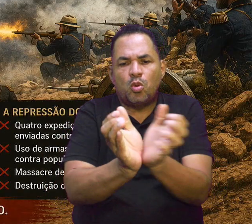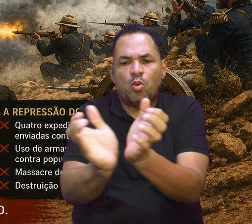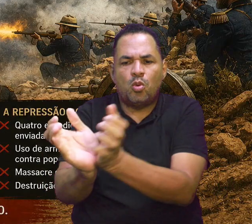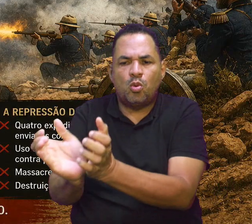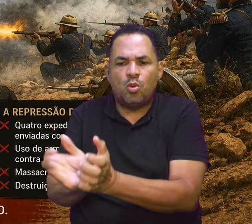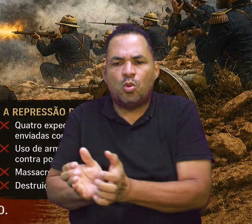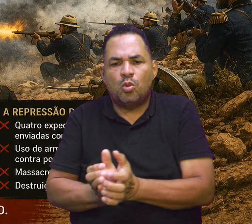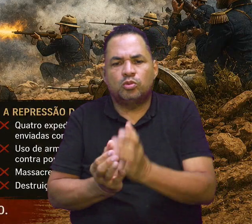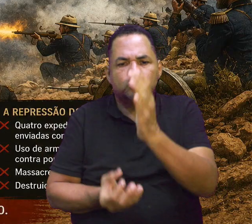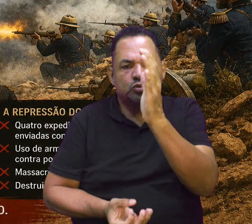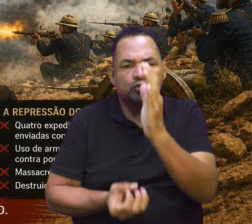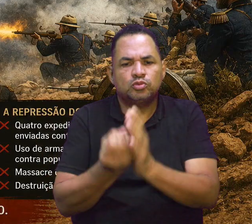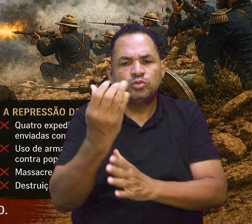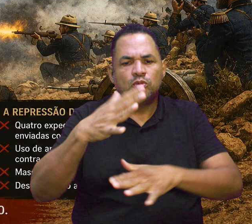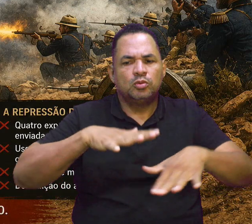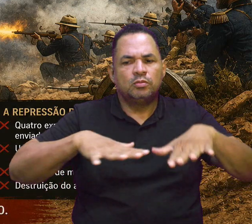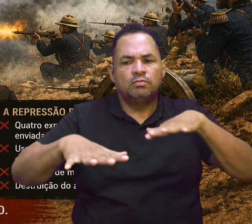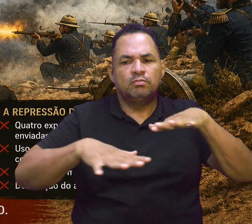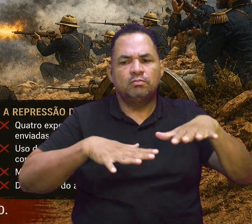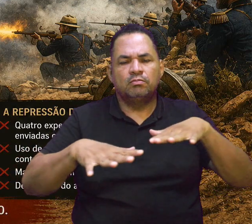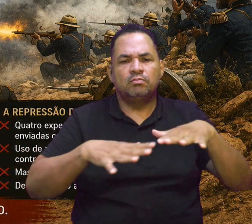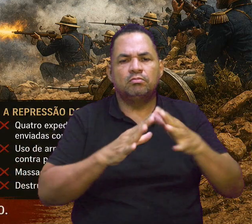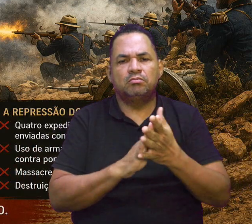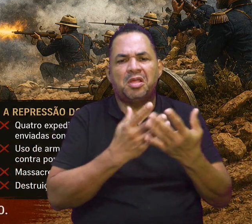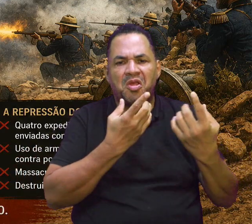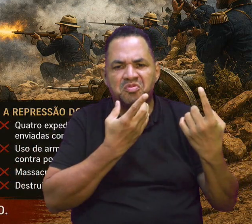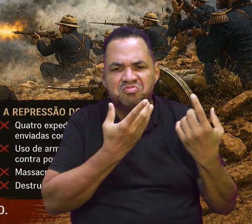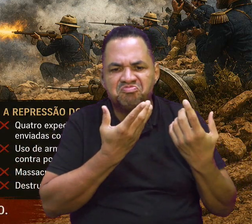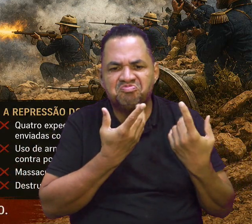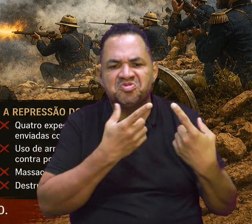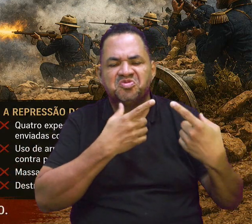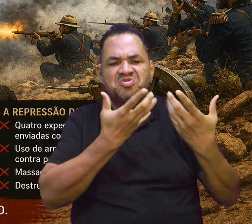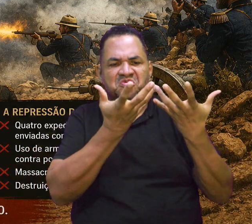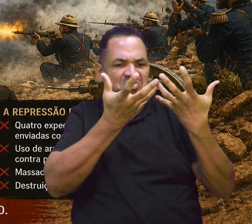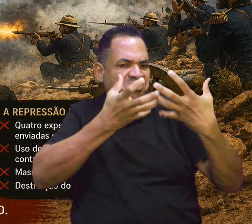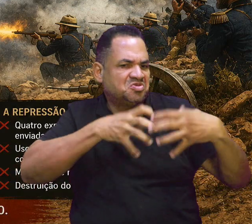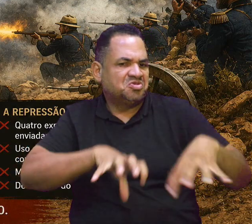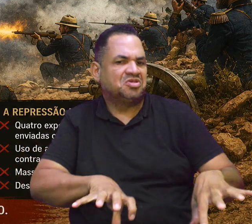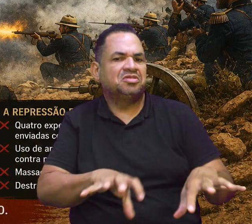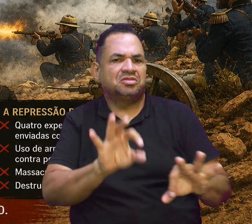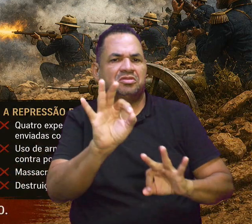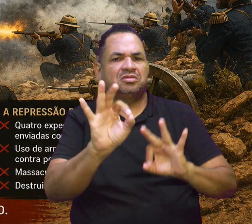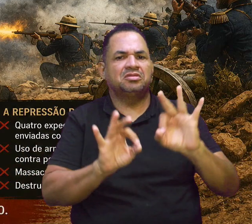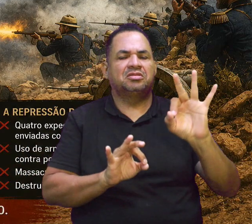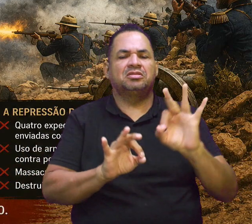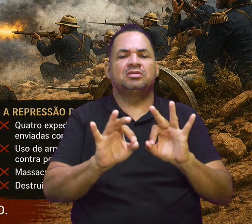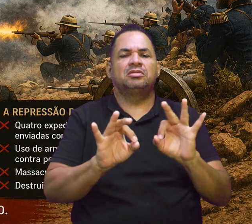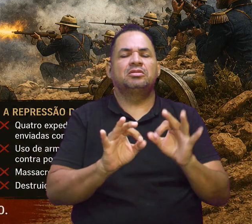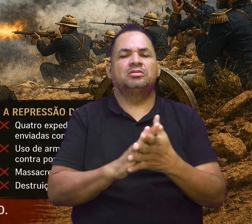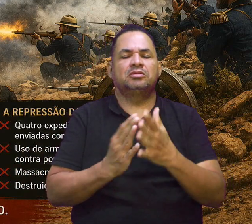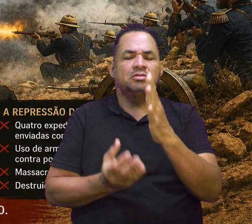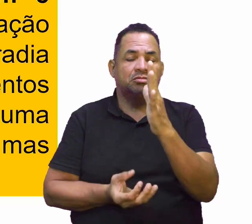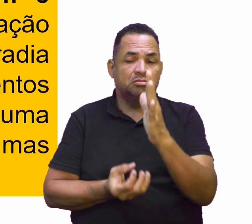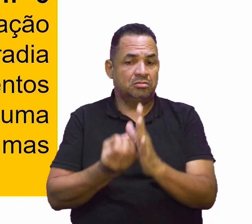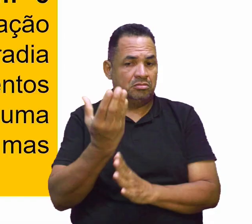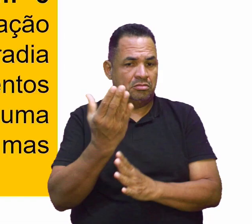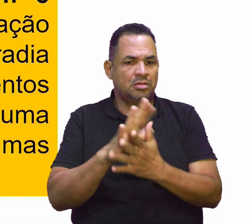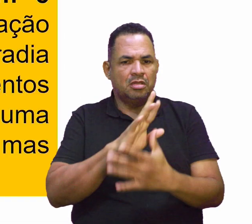movimentos de contestação que vão surgir durante a República